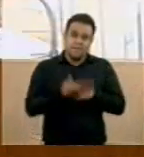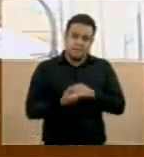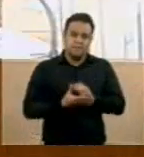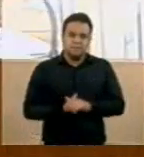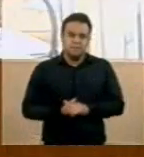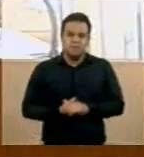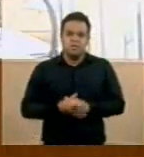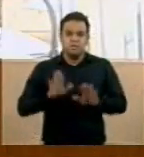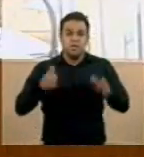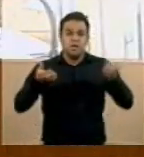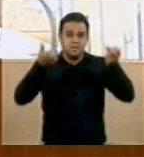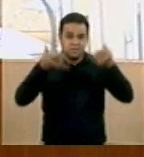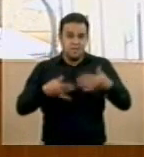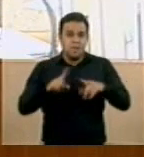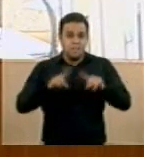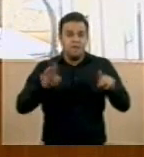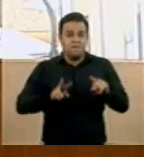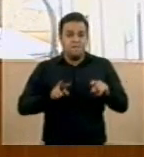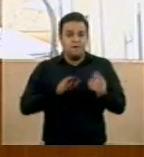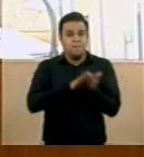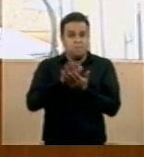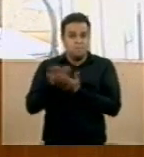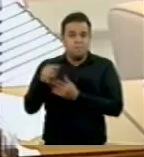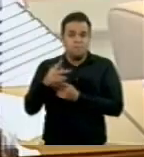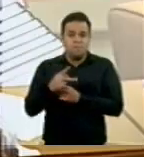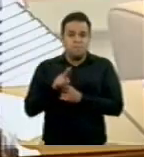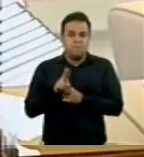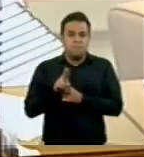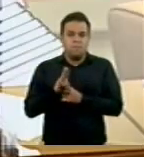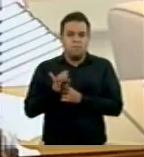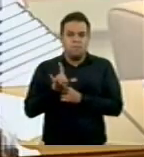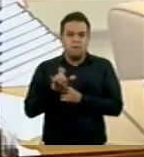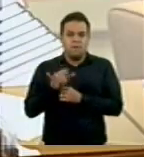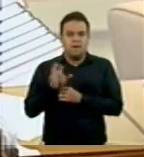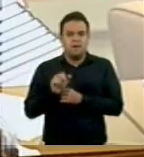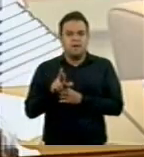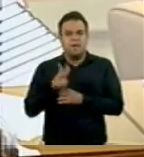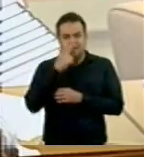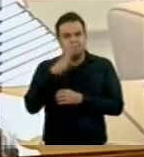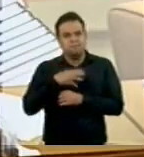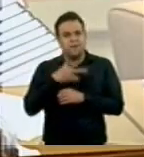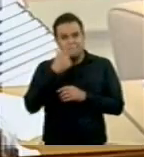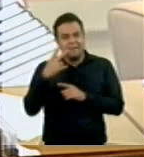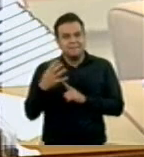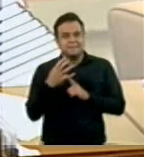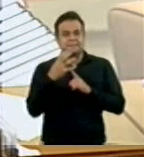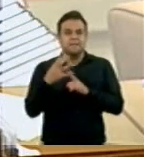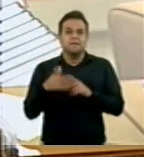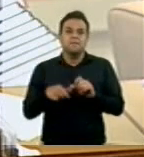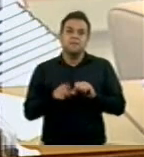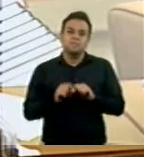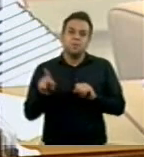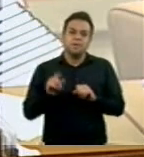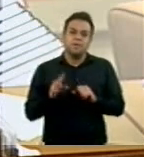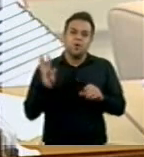fica esclarecido, mas será publicado daqui a pouco. Eu estou sendo estimulado, mas resistido a implementar